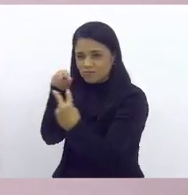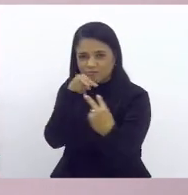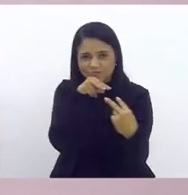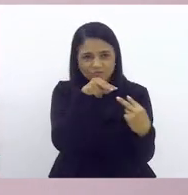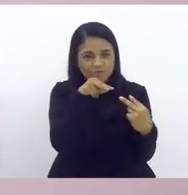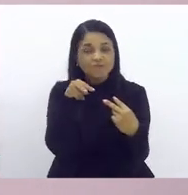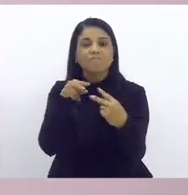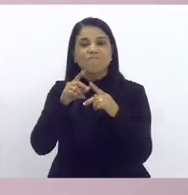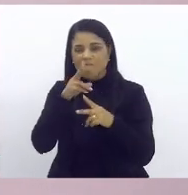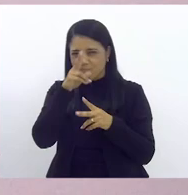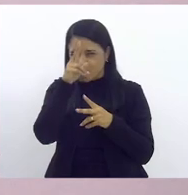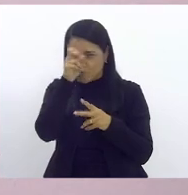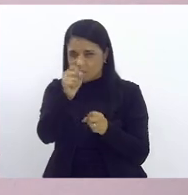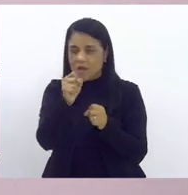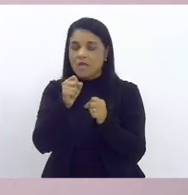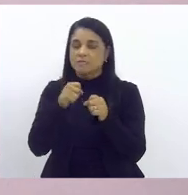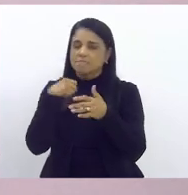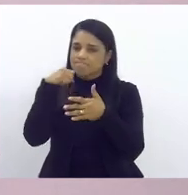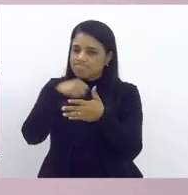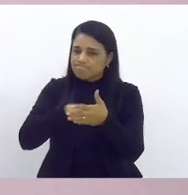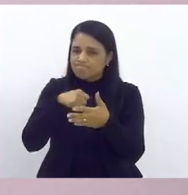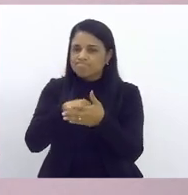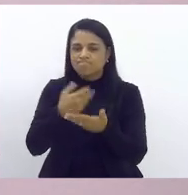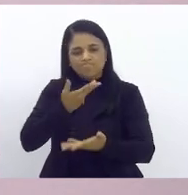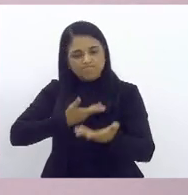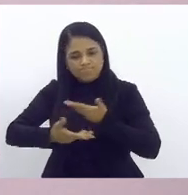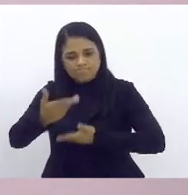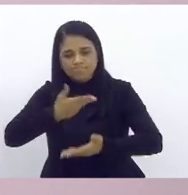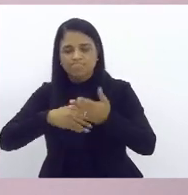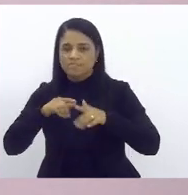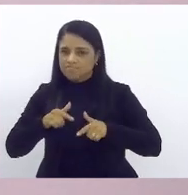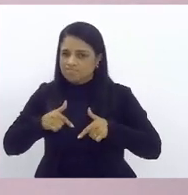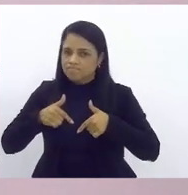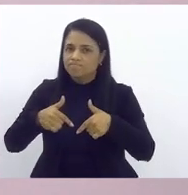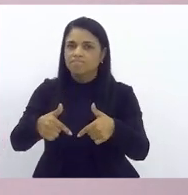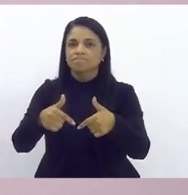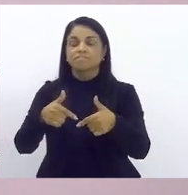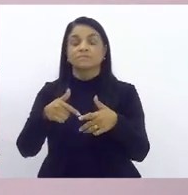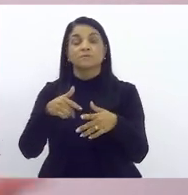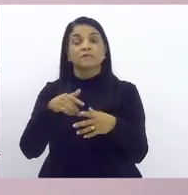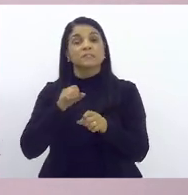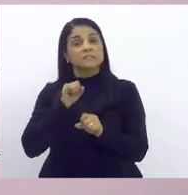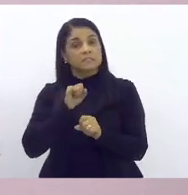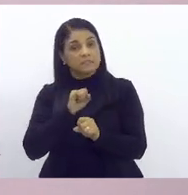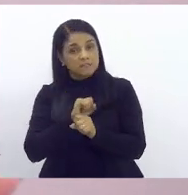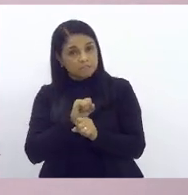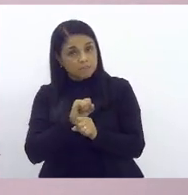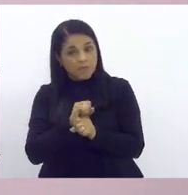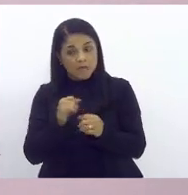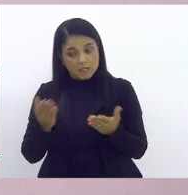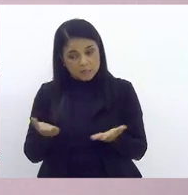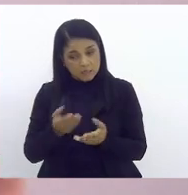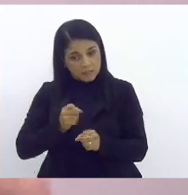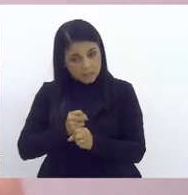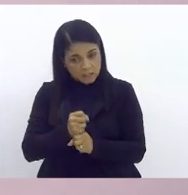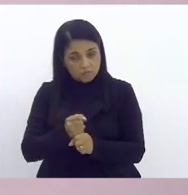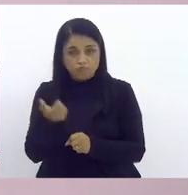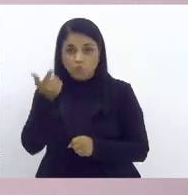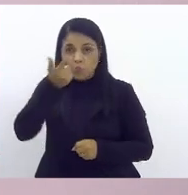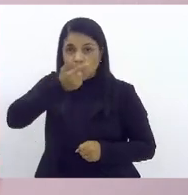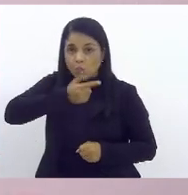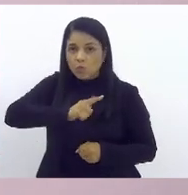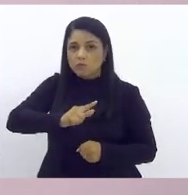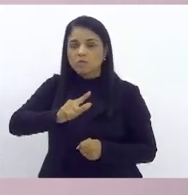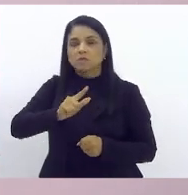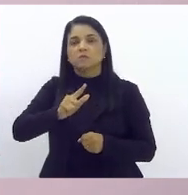a gente se fortalece, que a gente se nutre e que a gente segue adiante. E a gente espera que ainda esse ano a gente